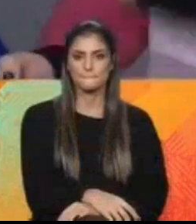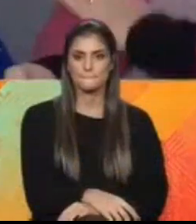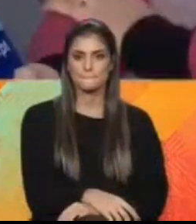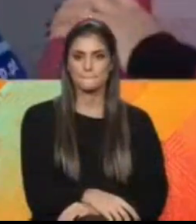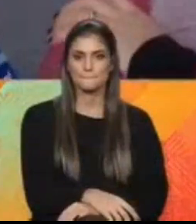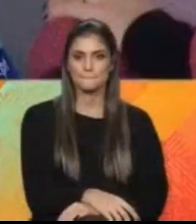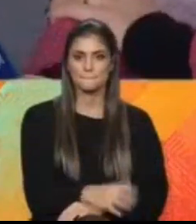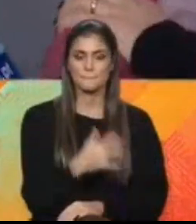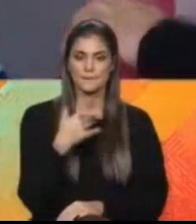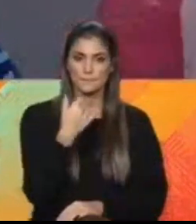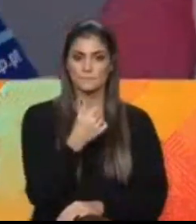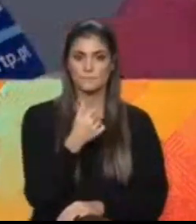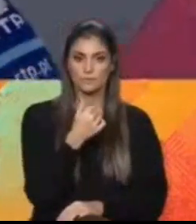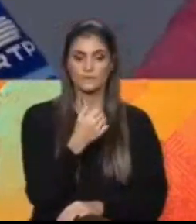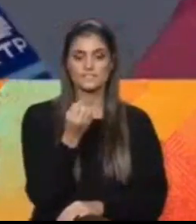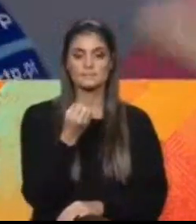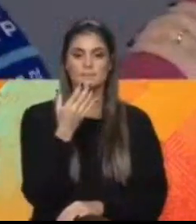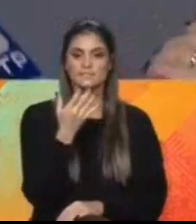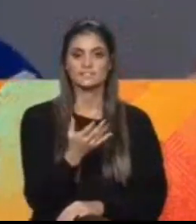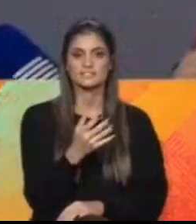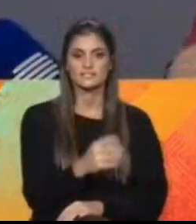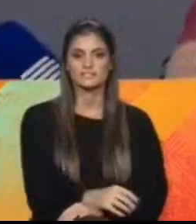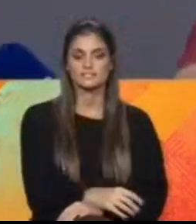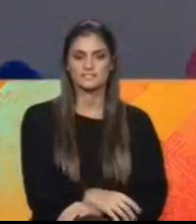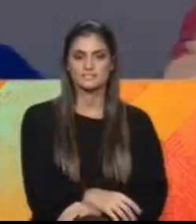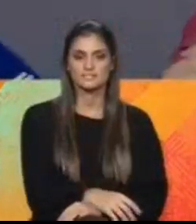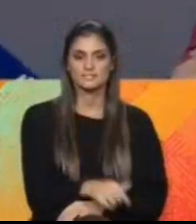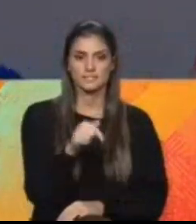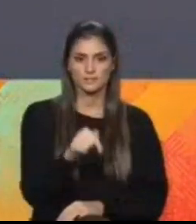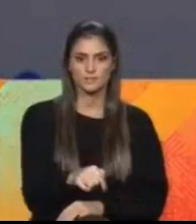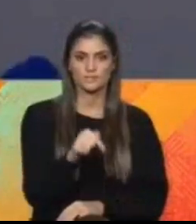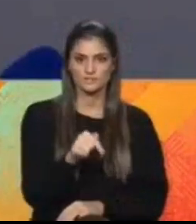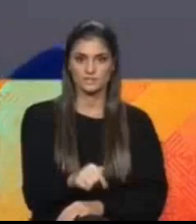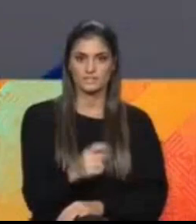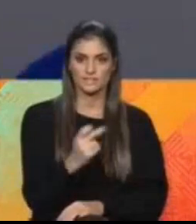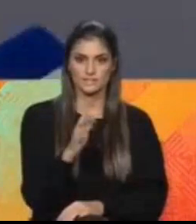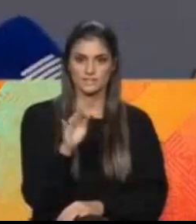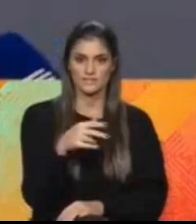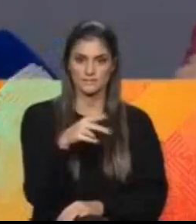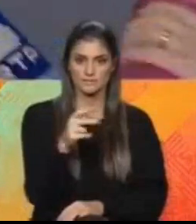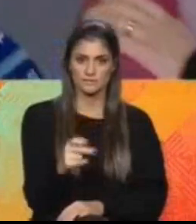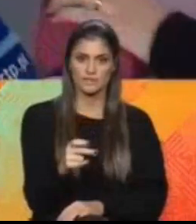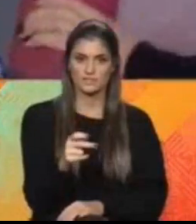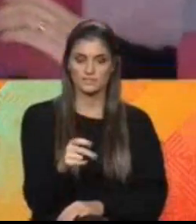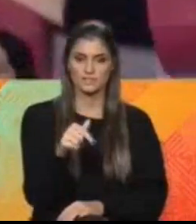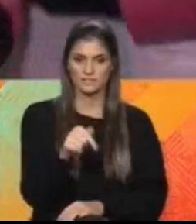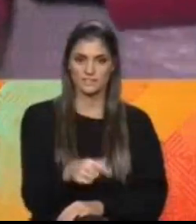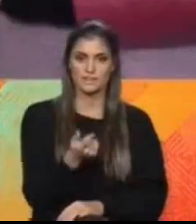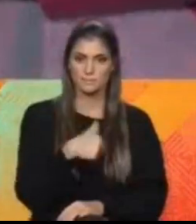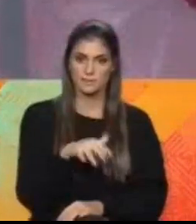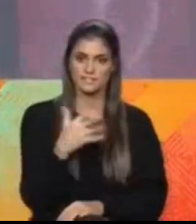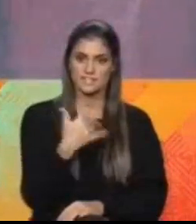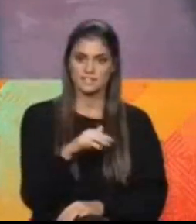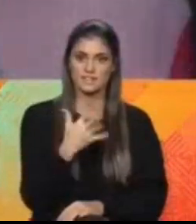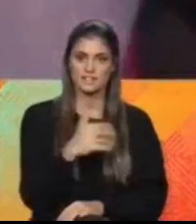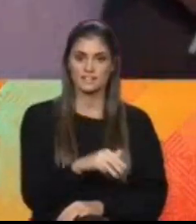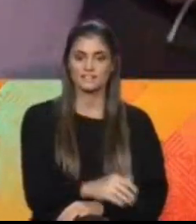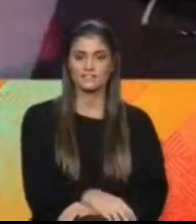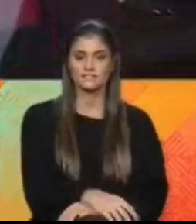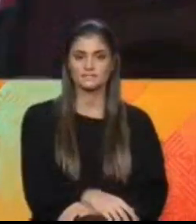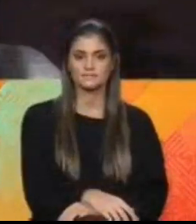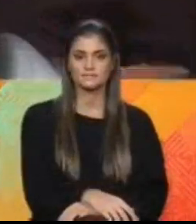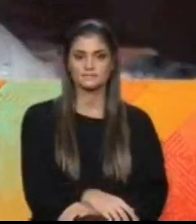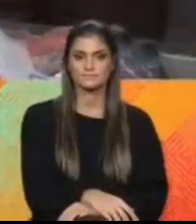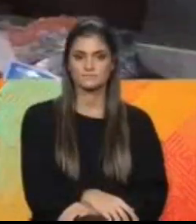Mas que bela simpatia, hoje aqui na Afurada, cá na Praça da Alegria,